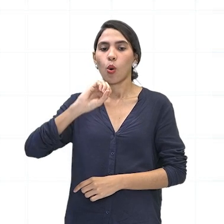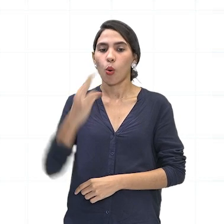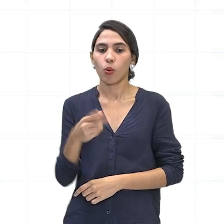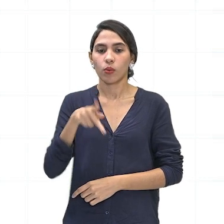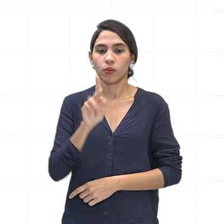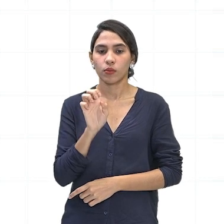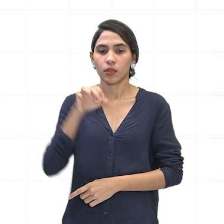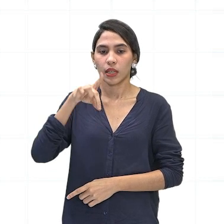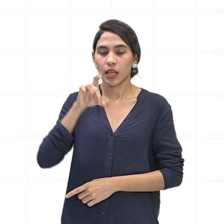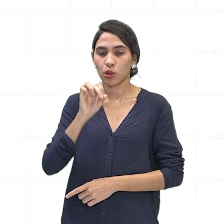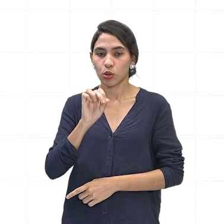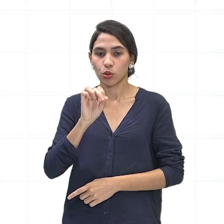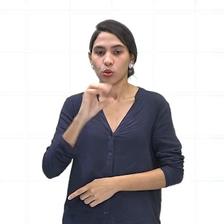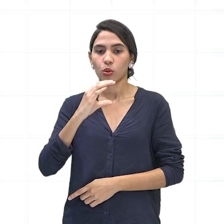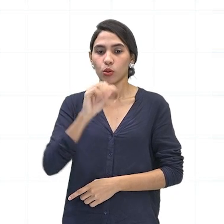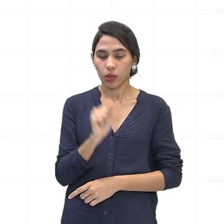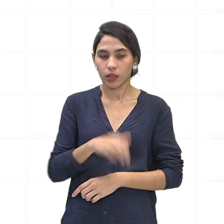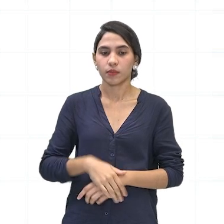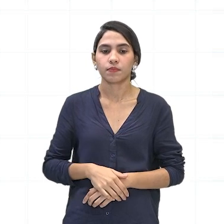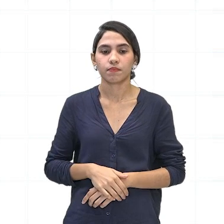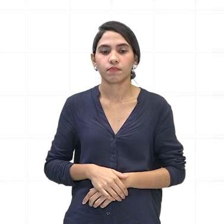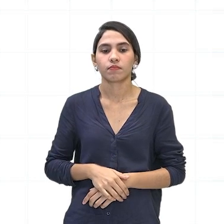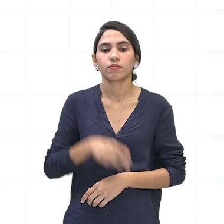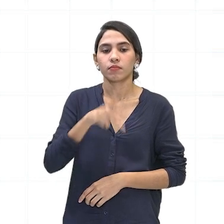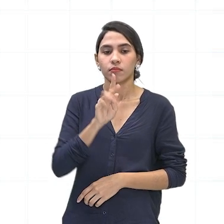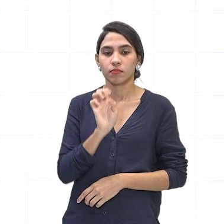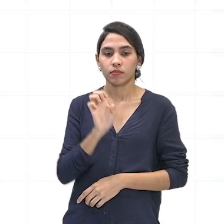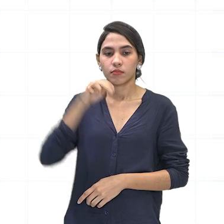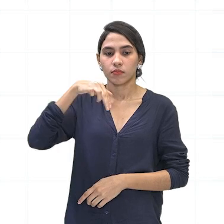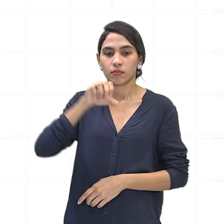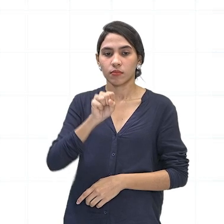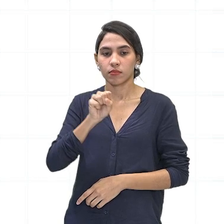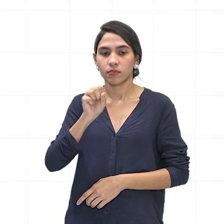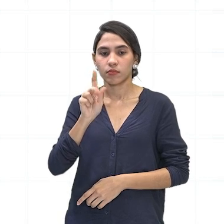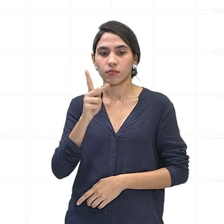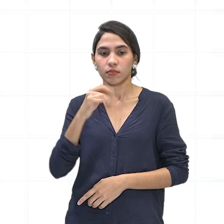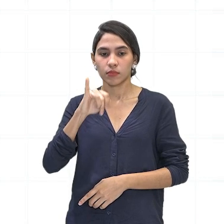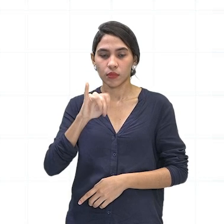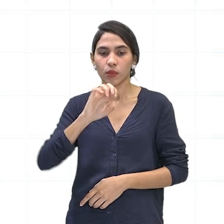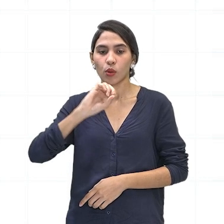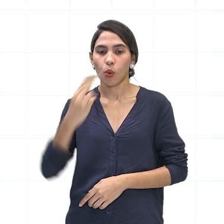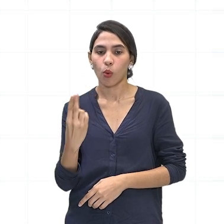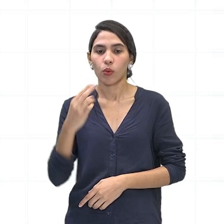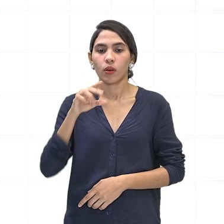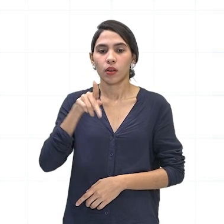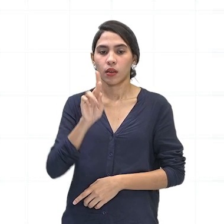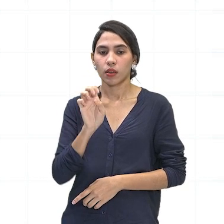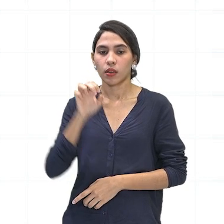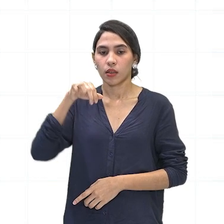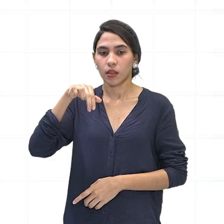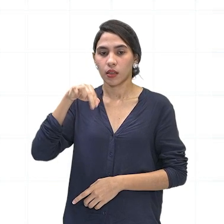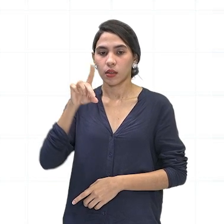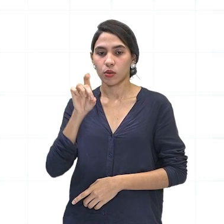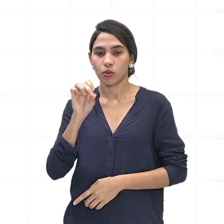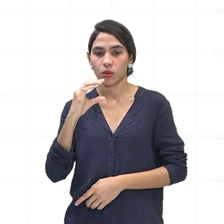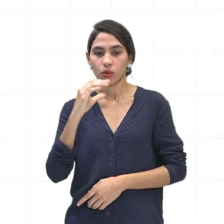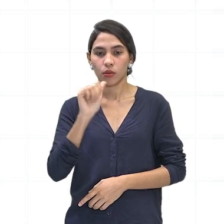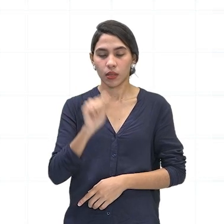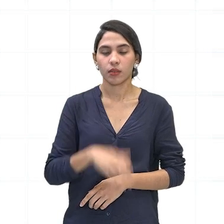de lutadores, e sim de Kenshis ou Kendokas. E assim como o Aikido,